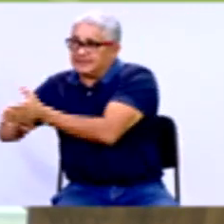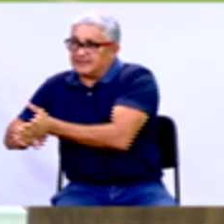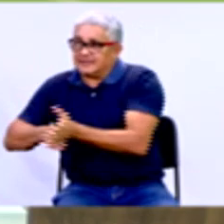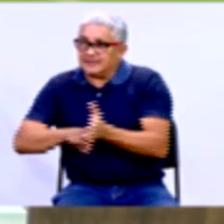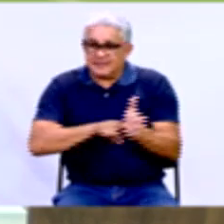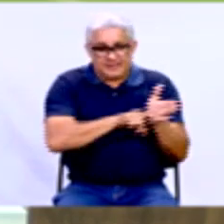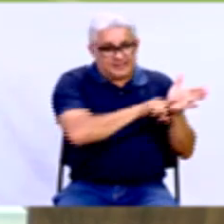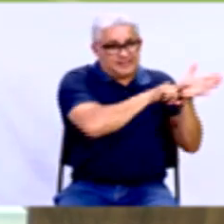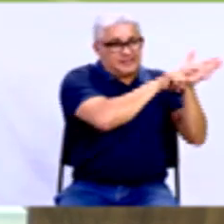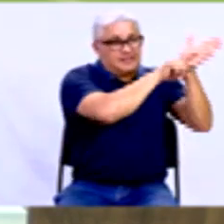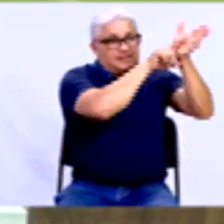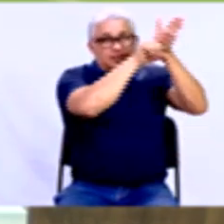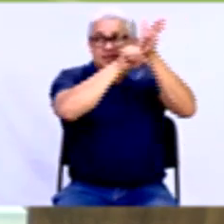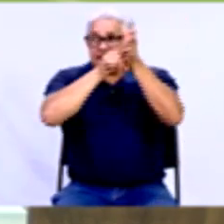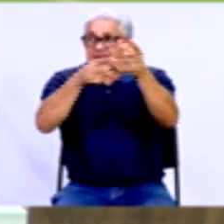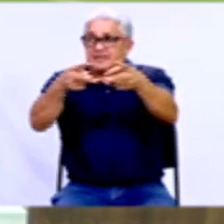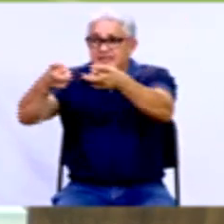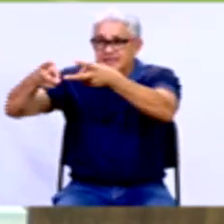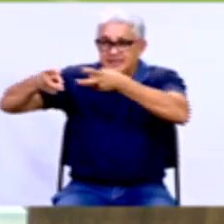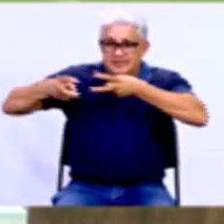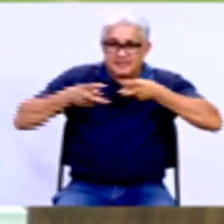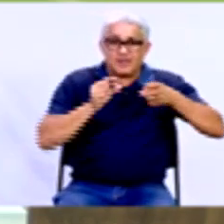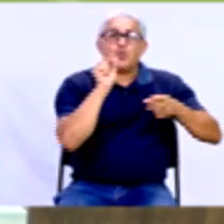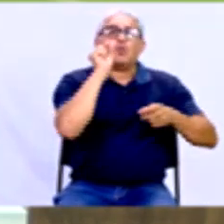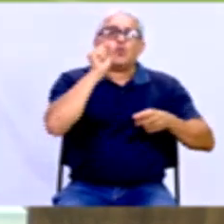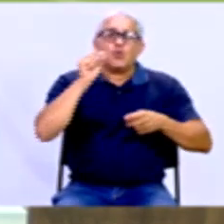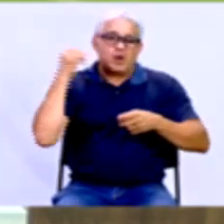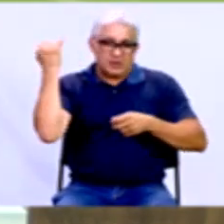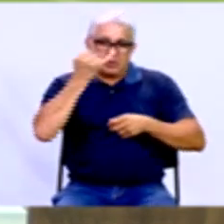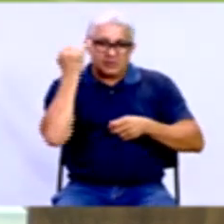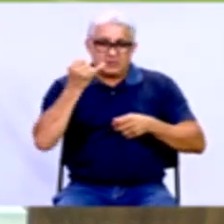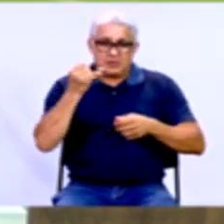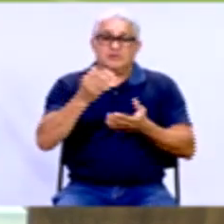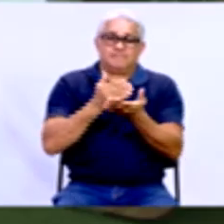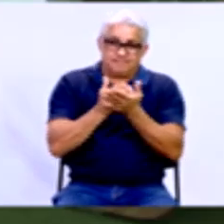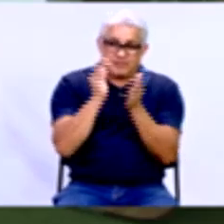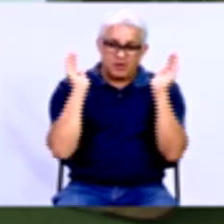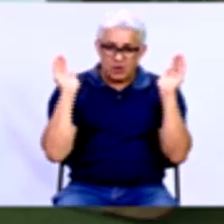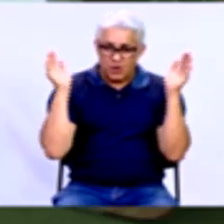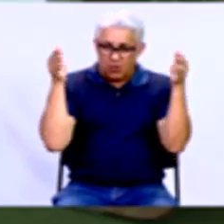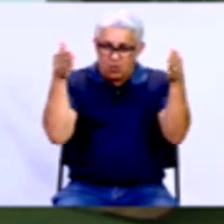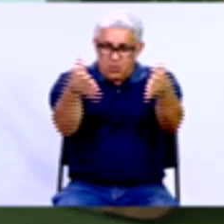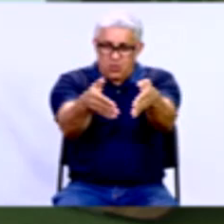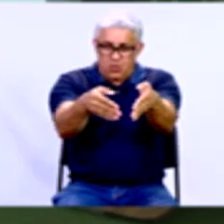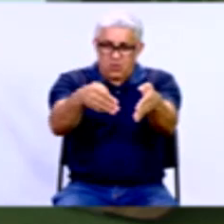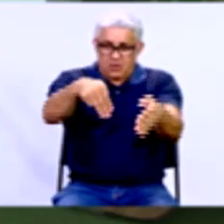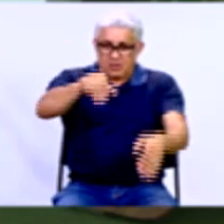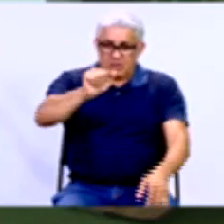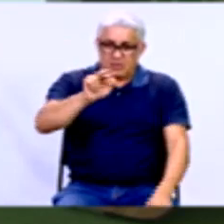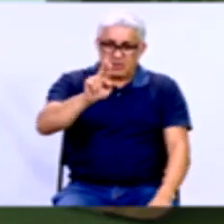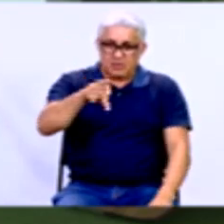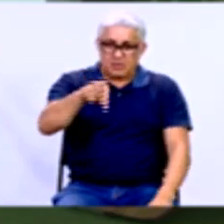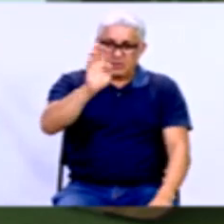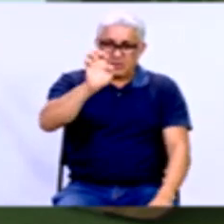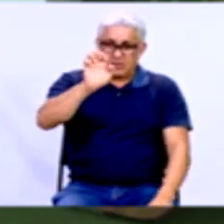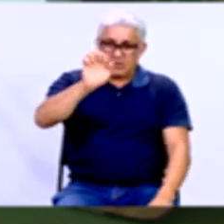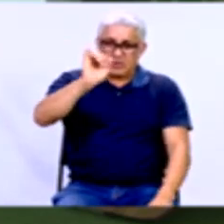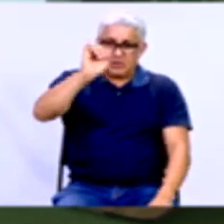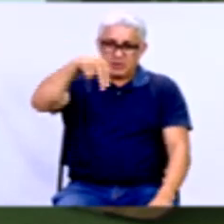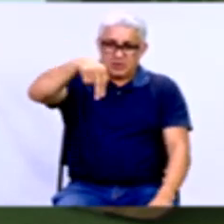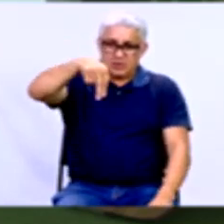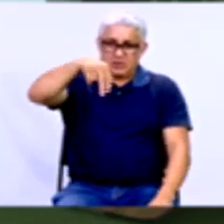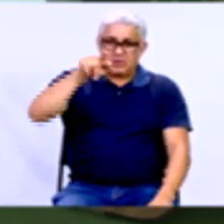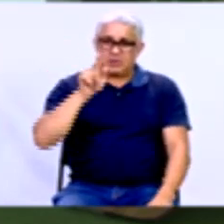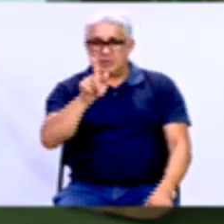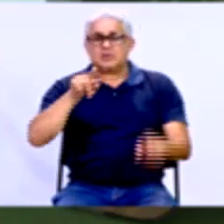você identificar claramente o que é central naquilo ali e a partir daquilo ali você foca todo o marketing, os recursos que você tem, que hoje não são tantos, né,